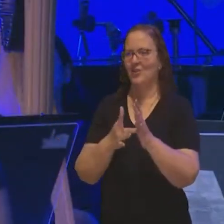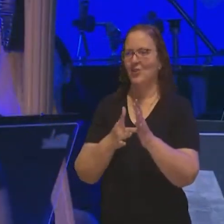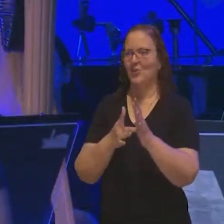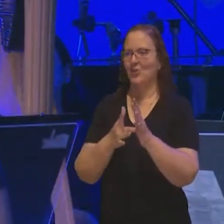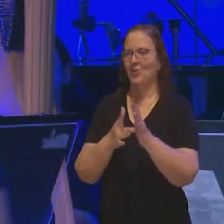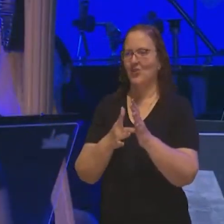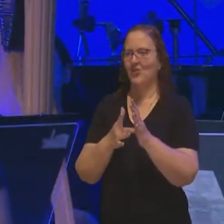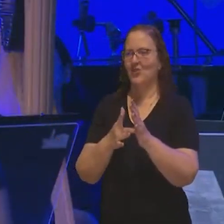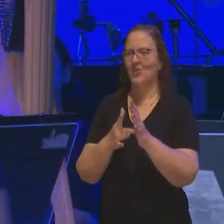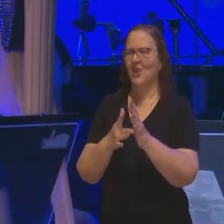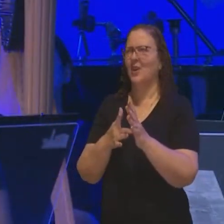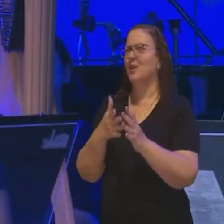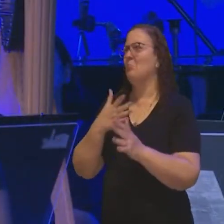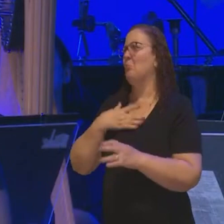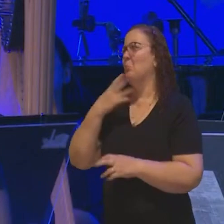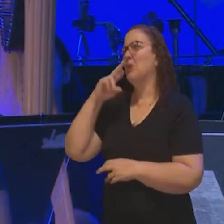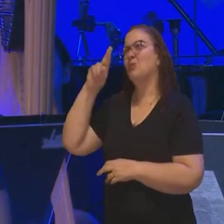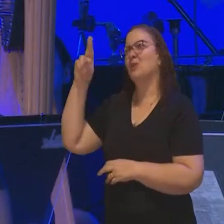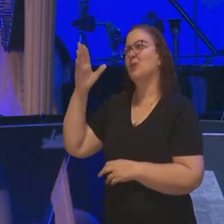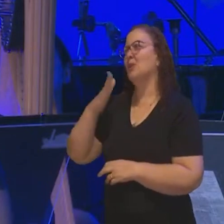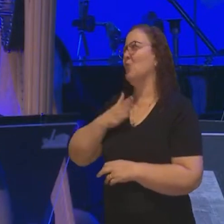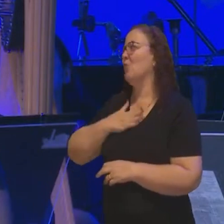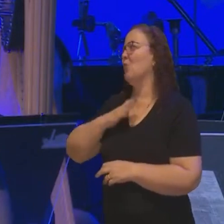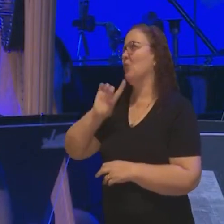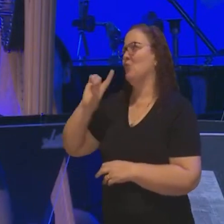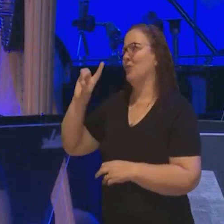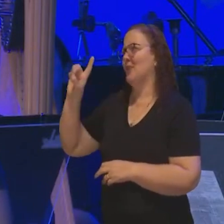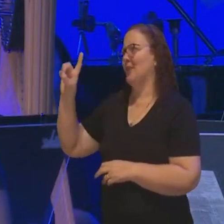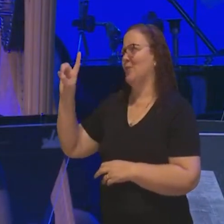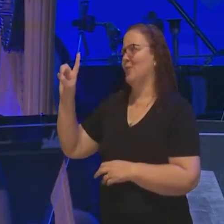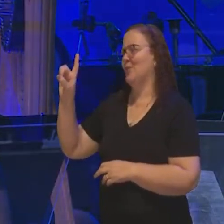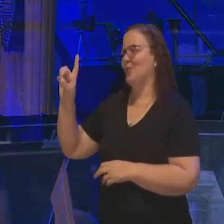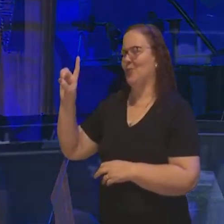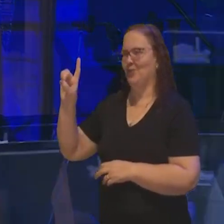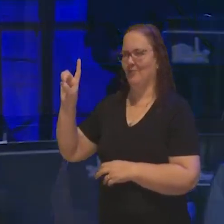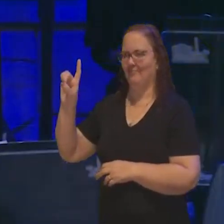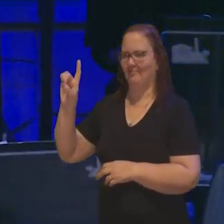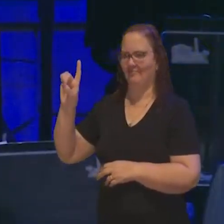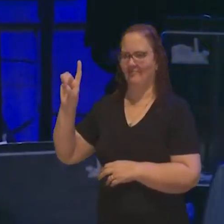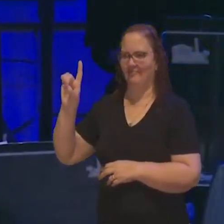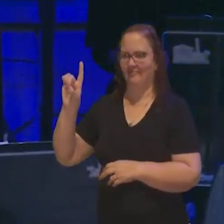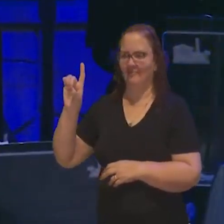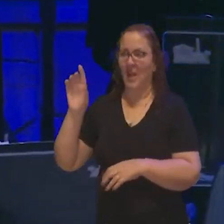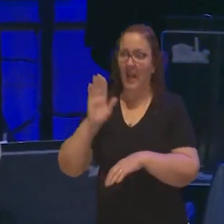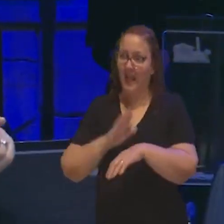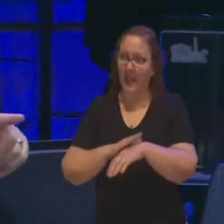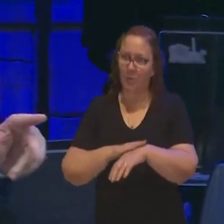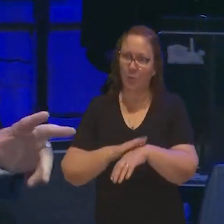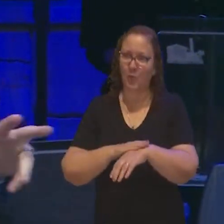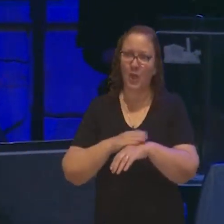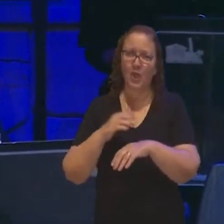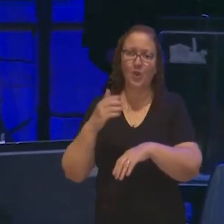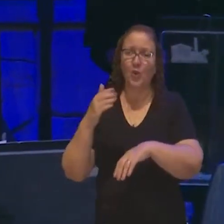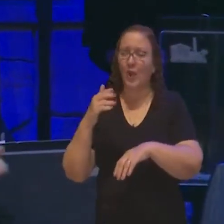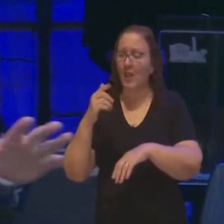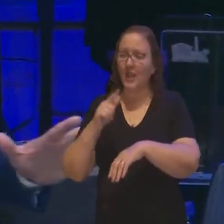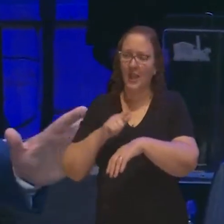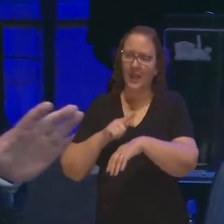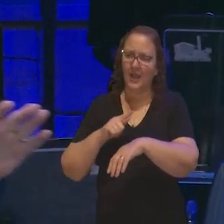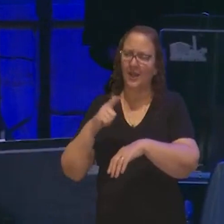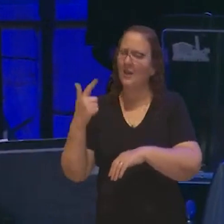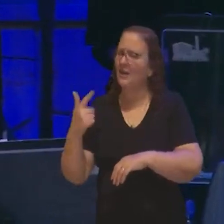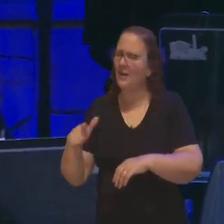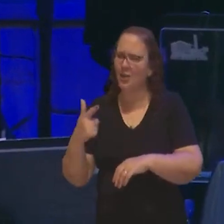Não havia espaço para desculpas. Não havia espaço para